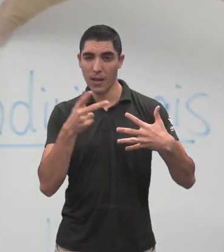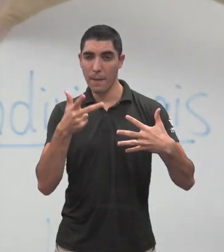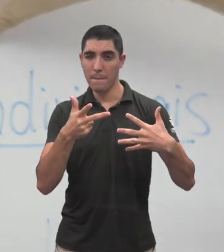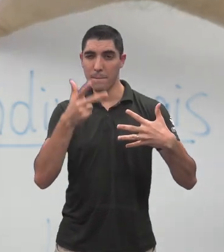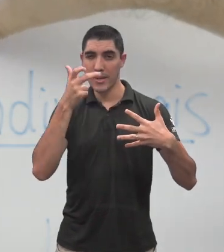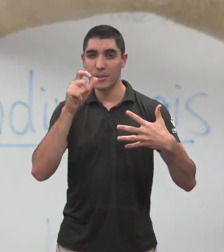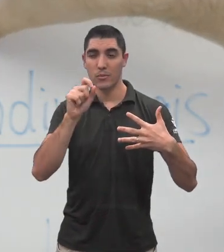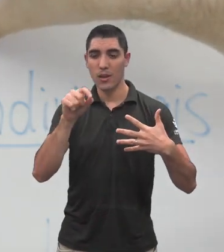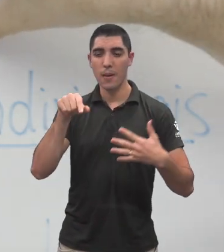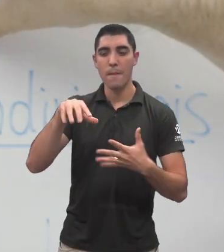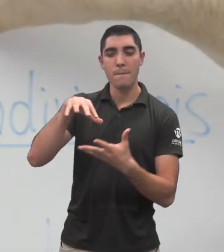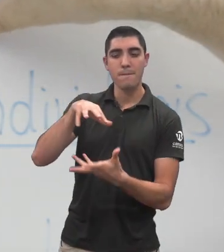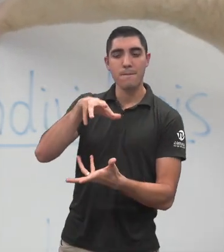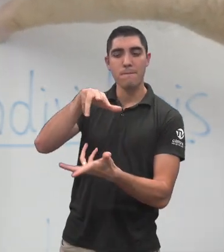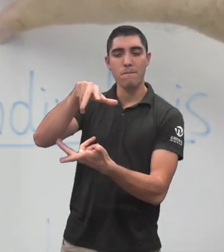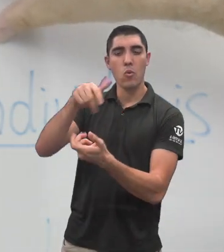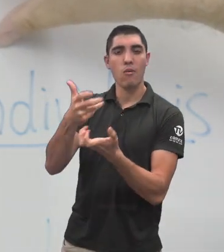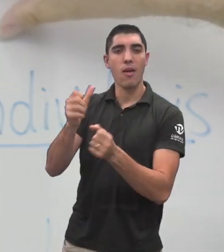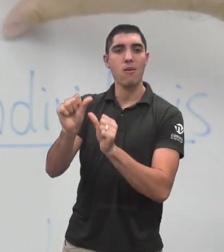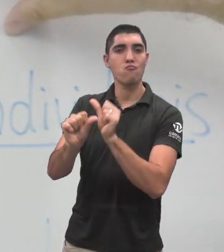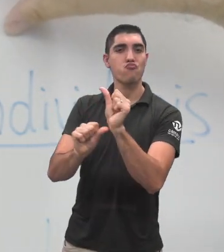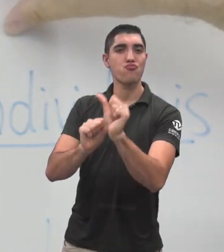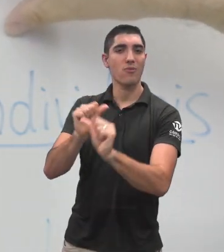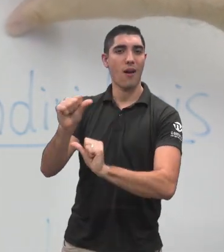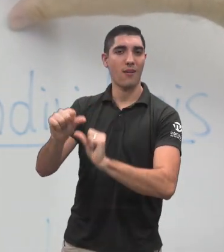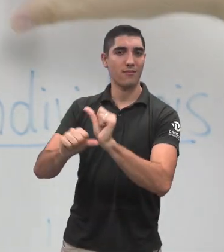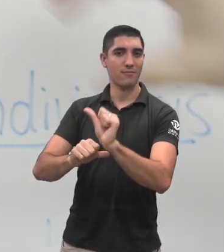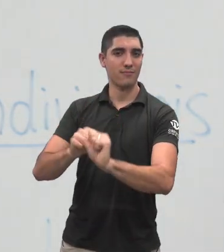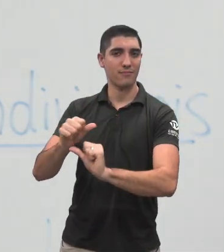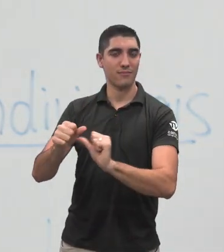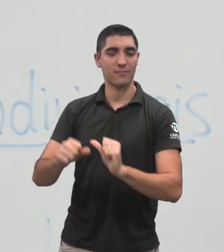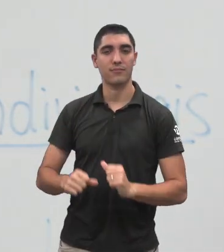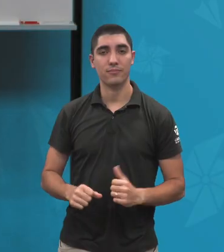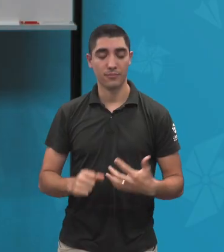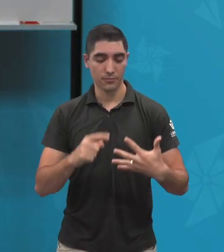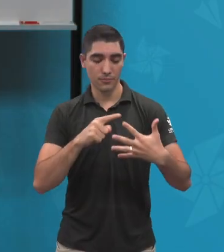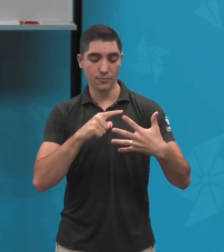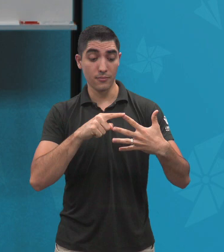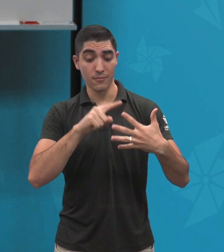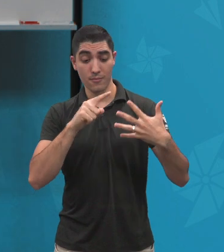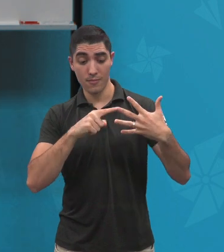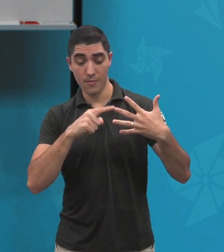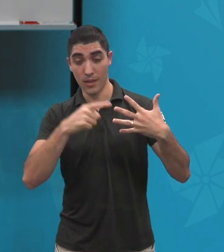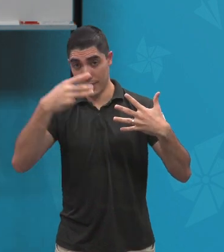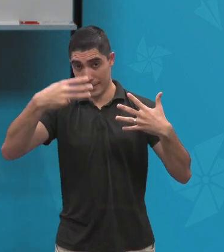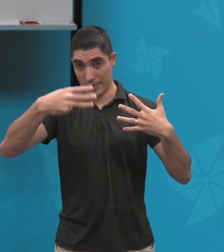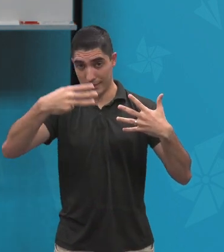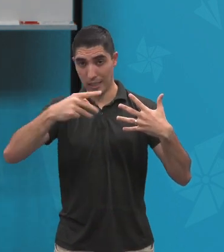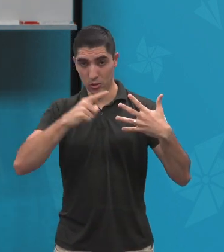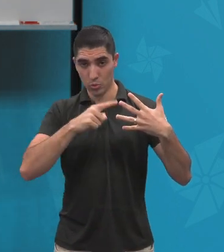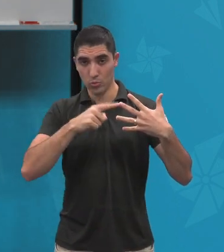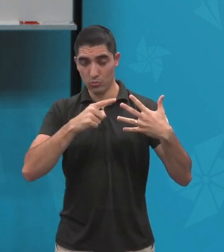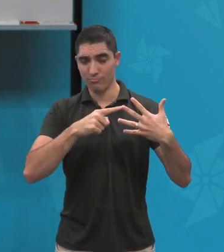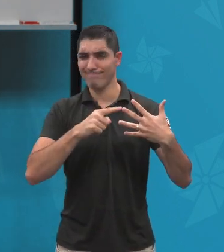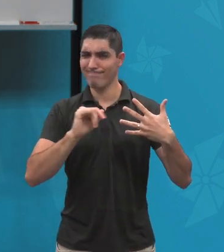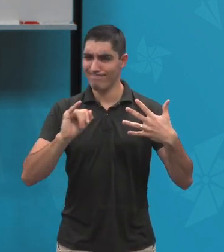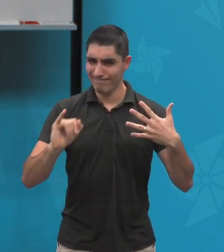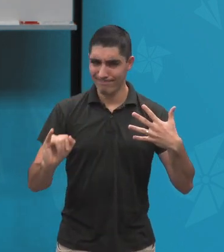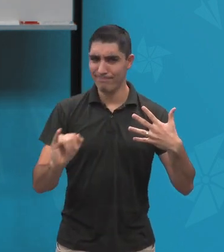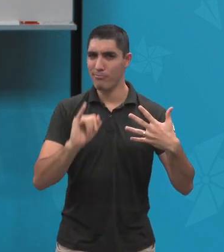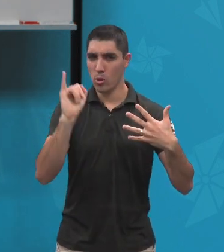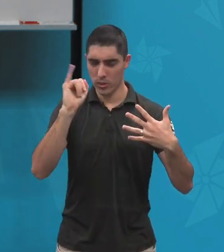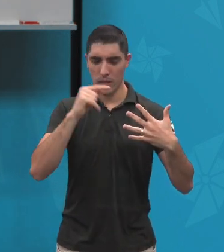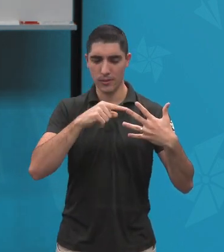enxerga essa ideia de se transformar o mundo. Um terceiro aspecto que é